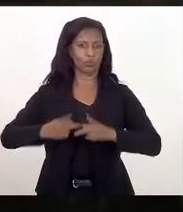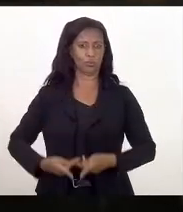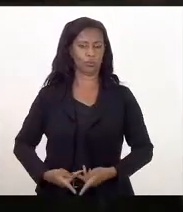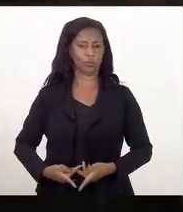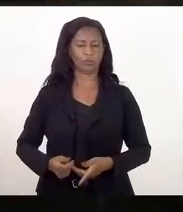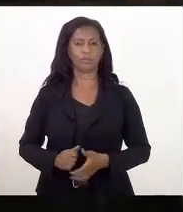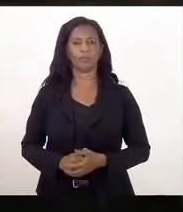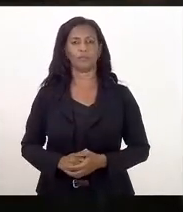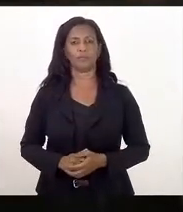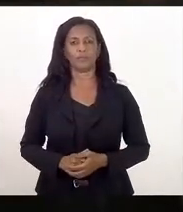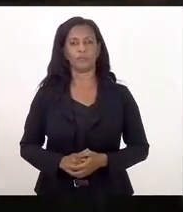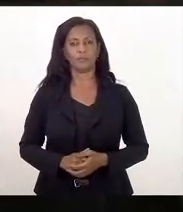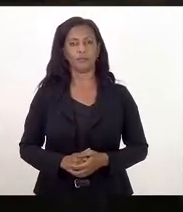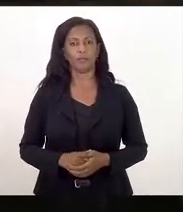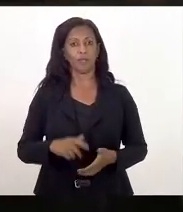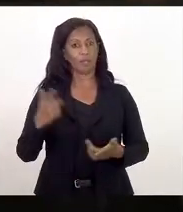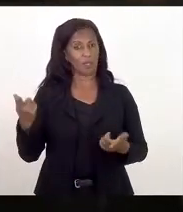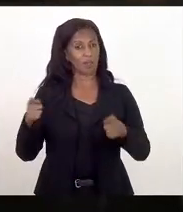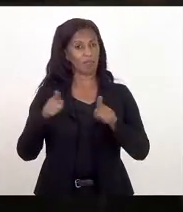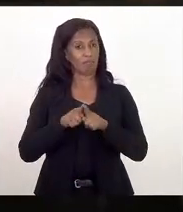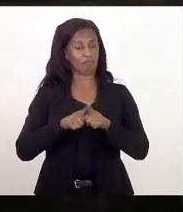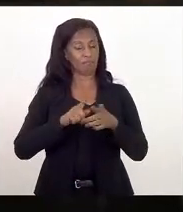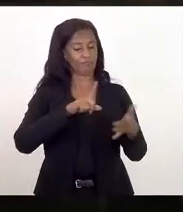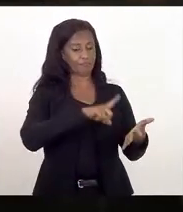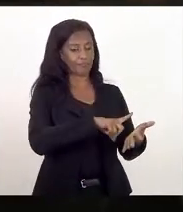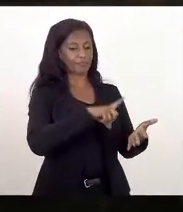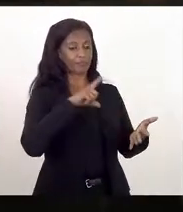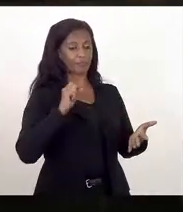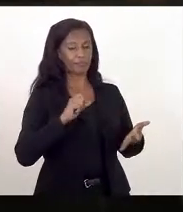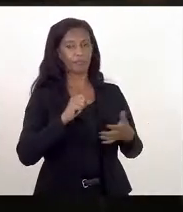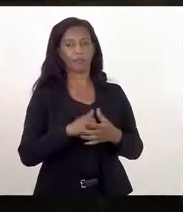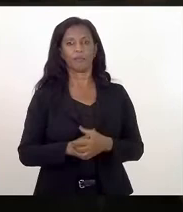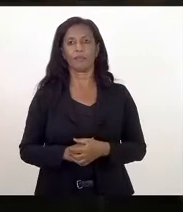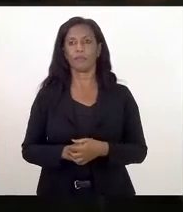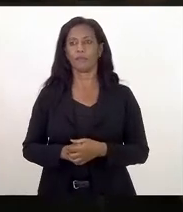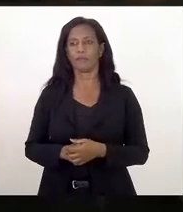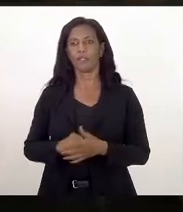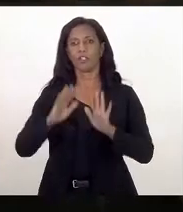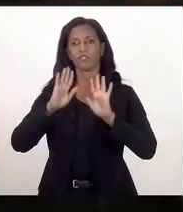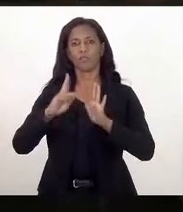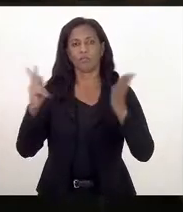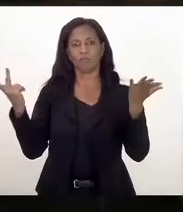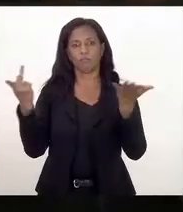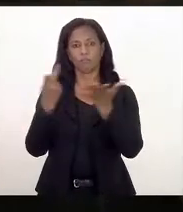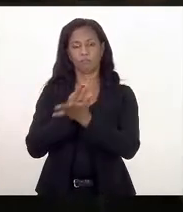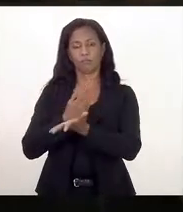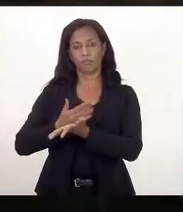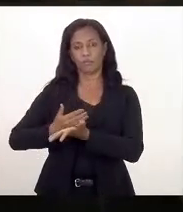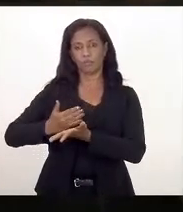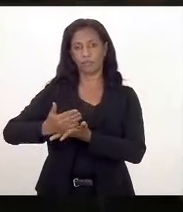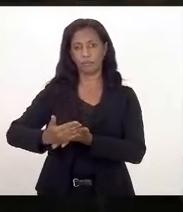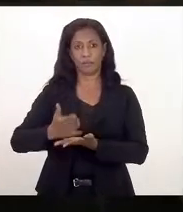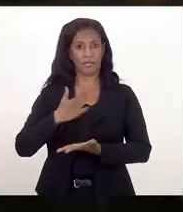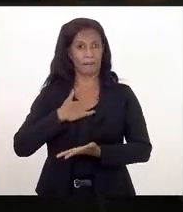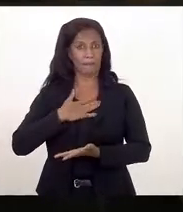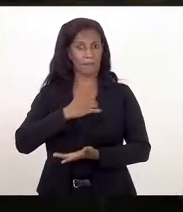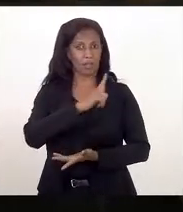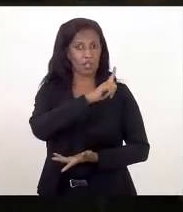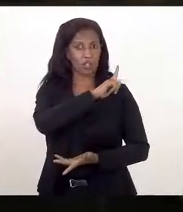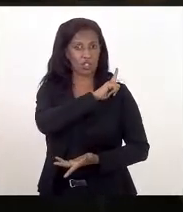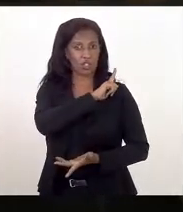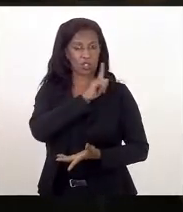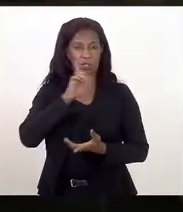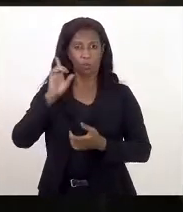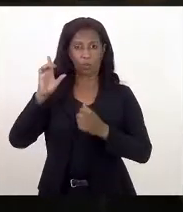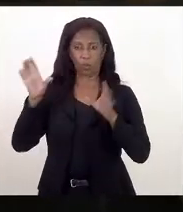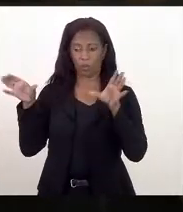Pública. E aí, destacar algo que já acontece, efetivamente, a partir da minha gestão na presidência da Comissão